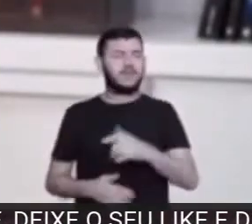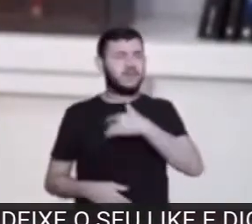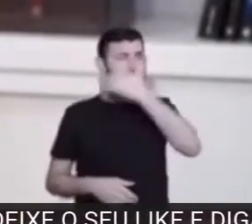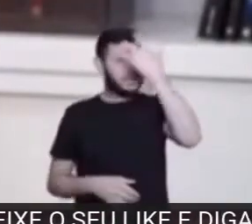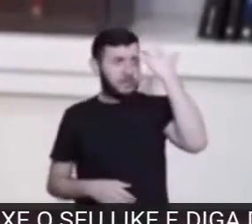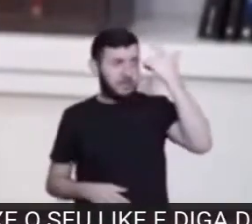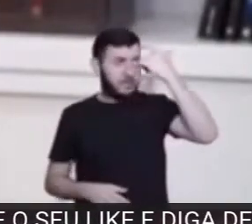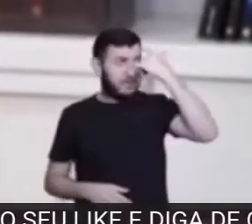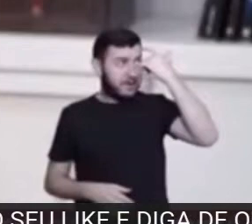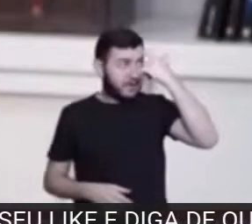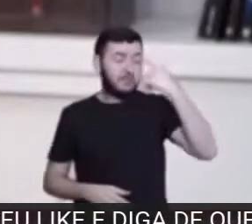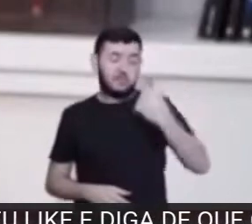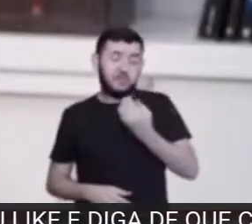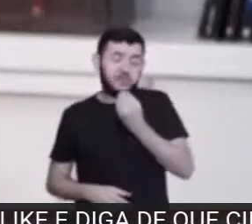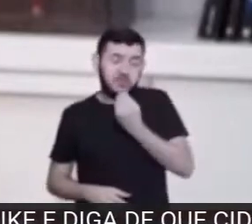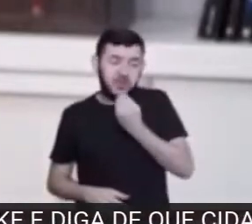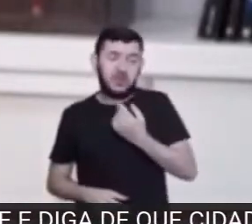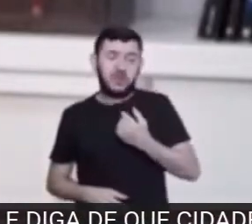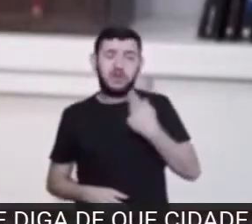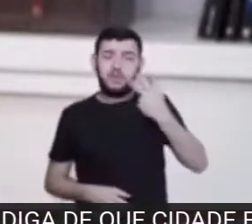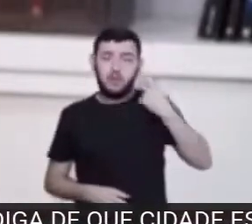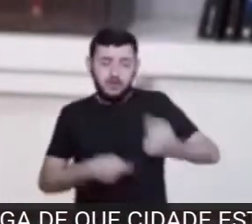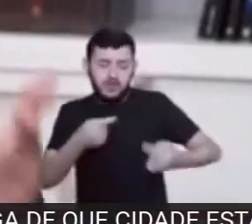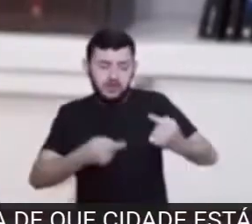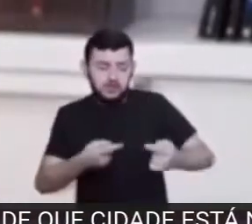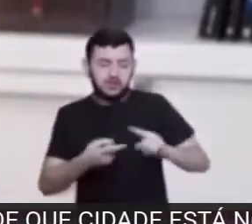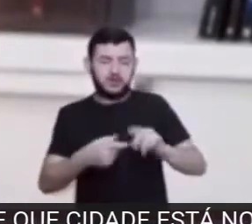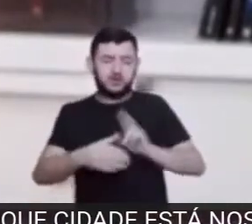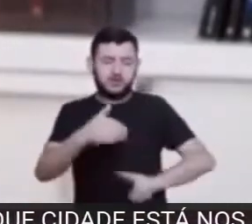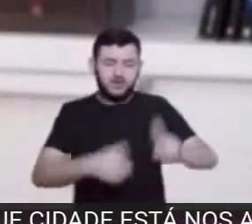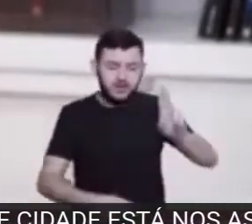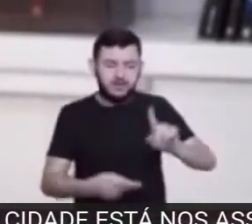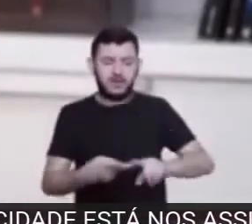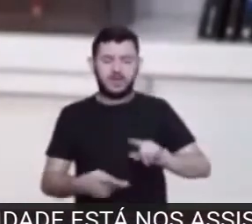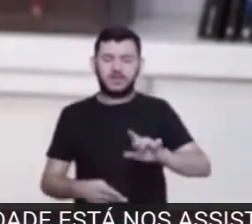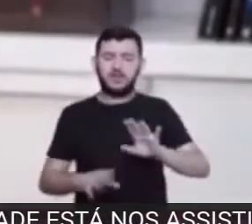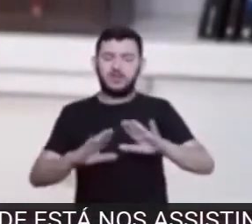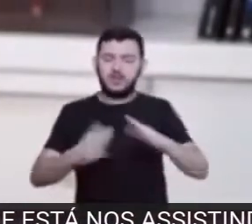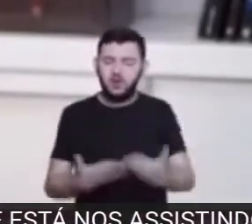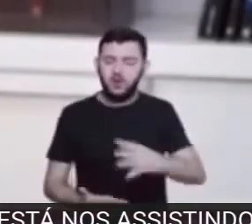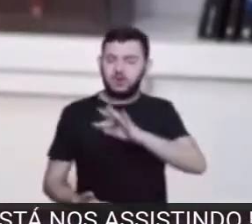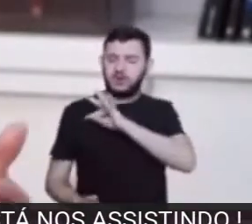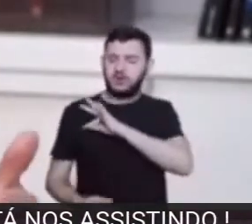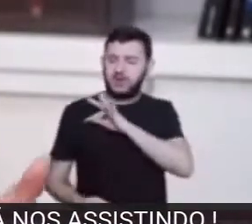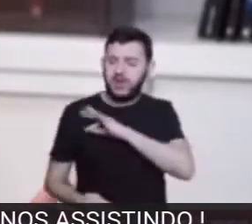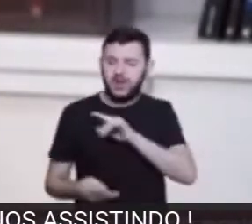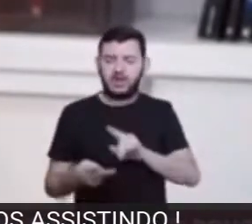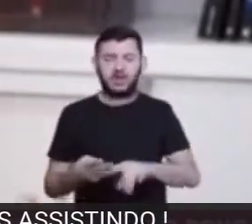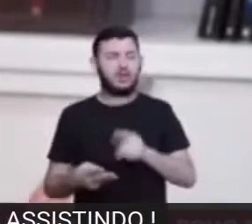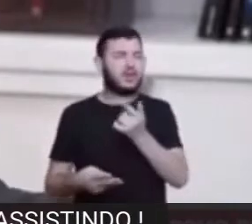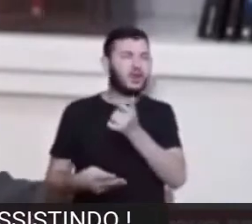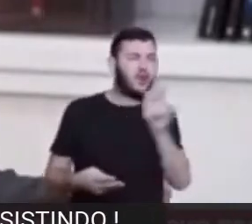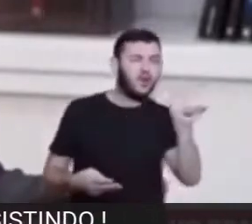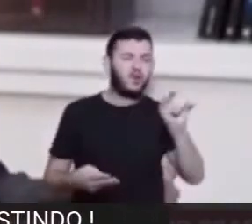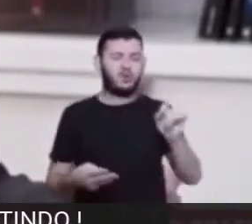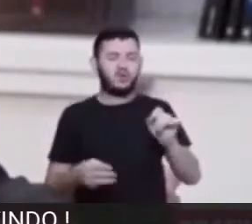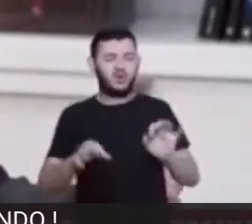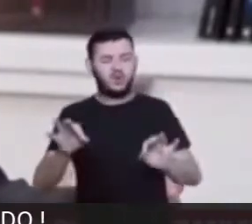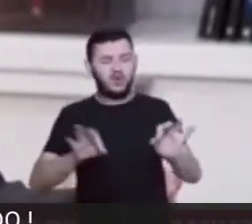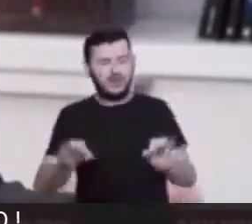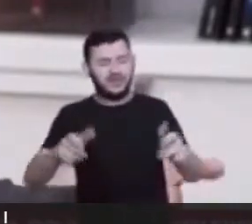eu poderia ter feito mais escola técnica, eu poderia ter demarcado mais terras indígenas, eu poderia ter marcado mais